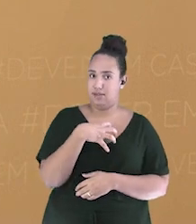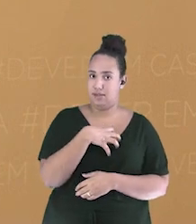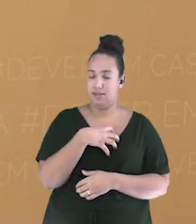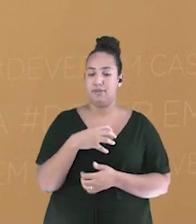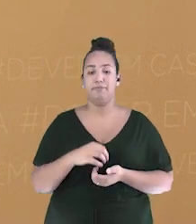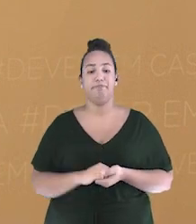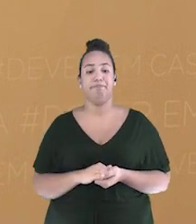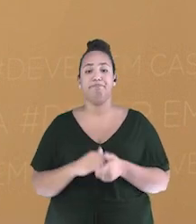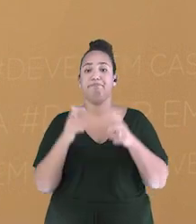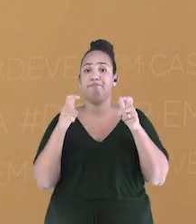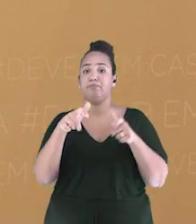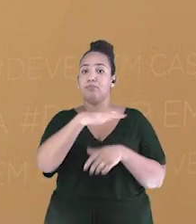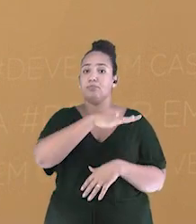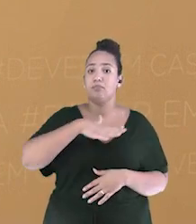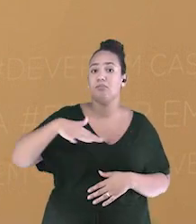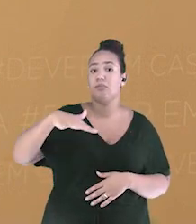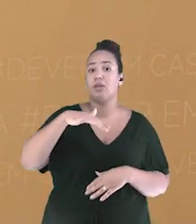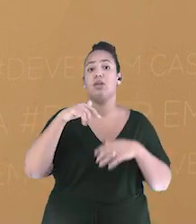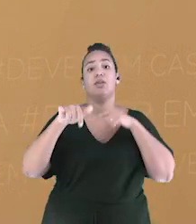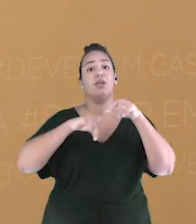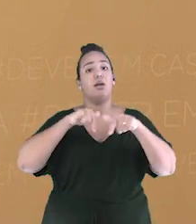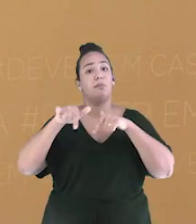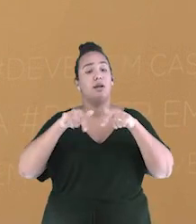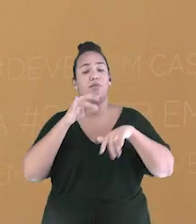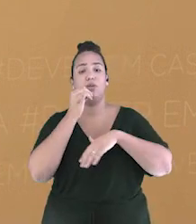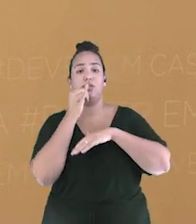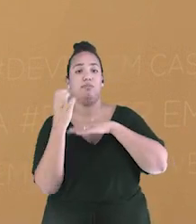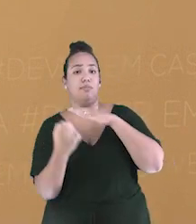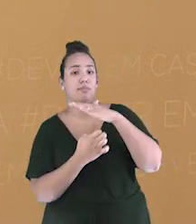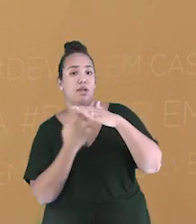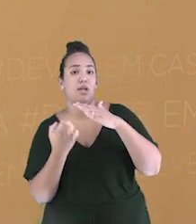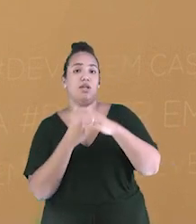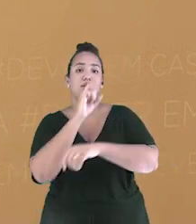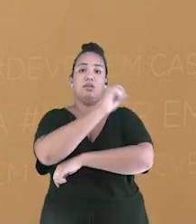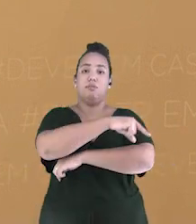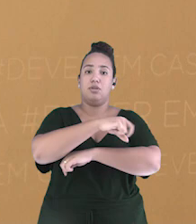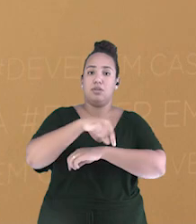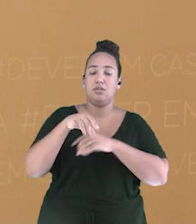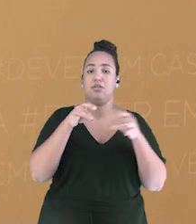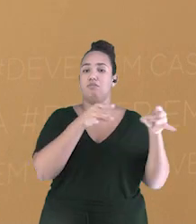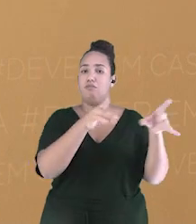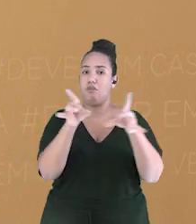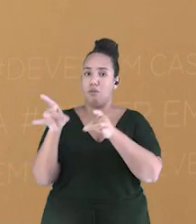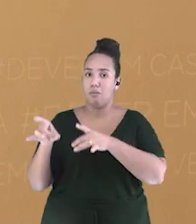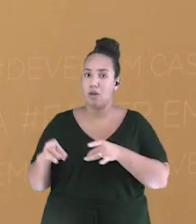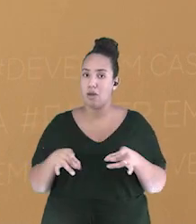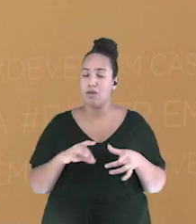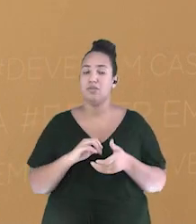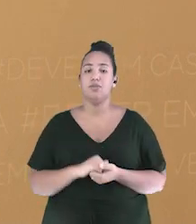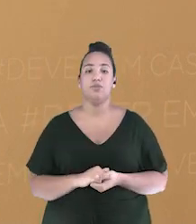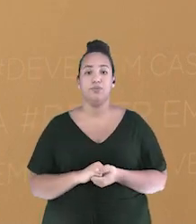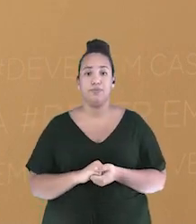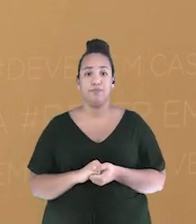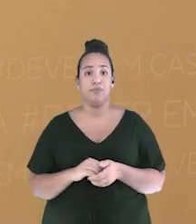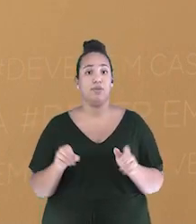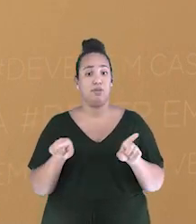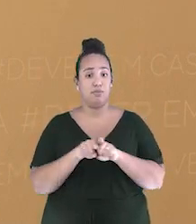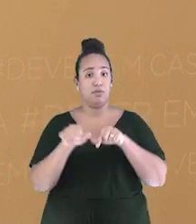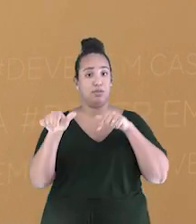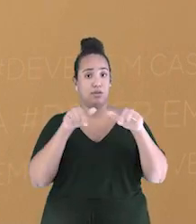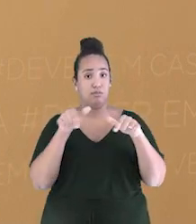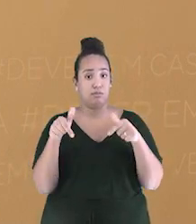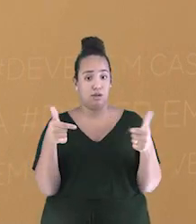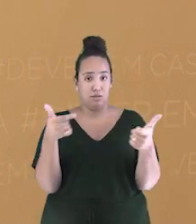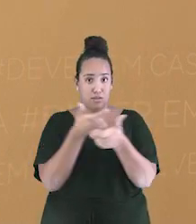Nestes locais, eles foram trabalhando em empresas, plantações e comércios, sendo que os serviços em centros